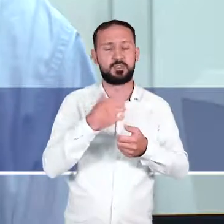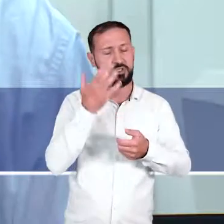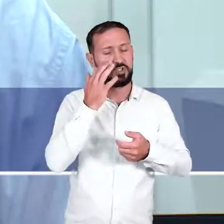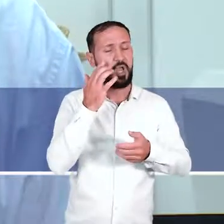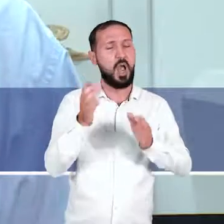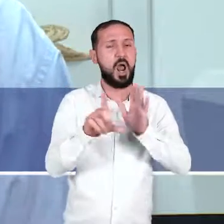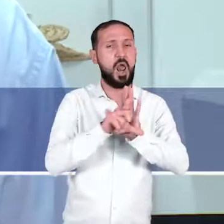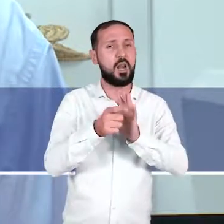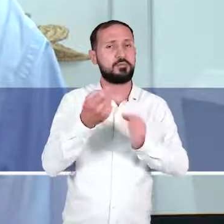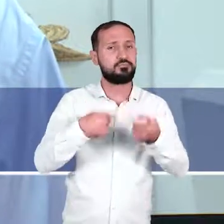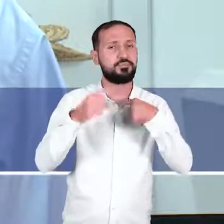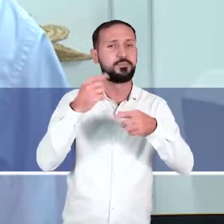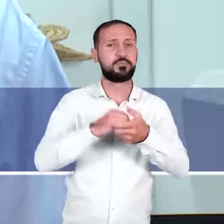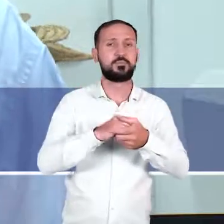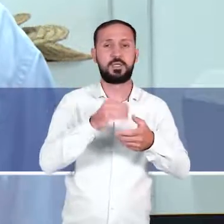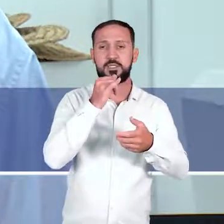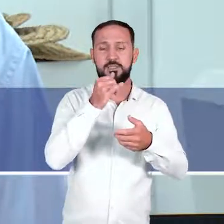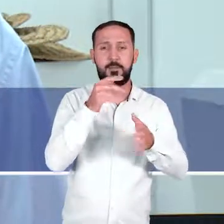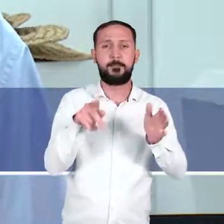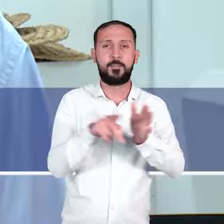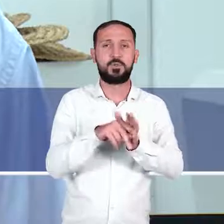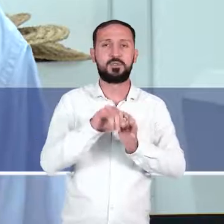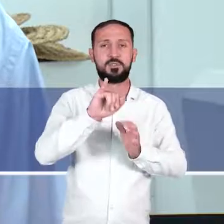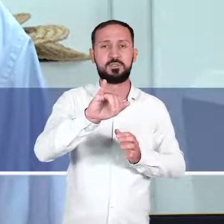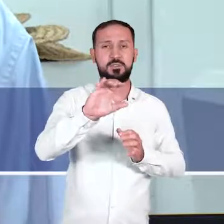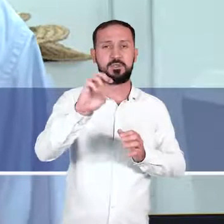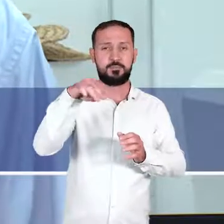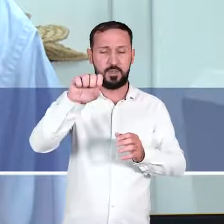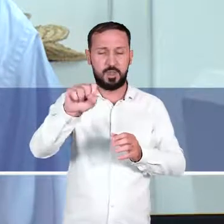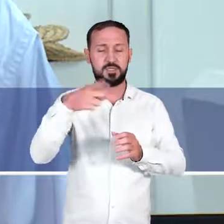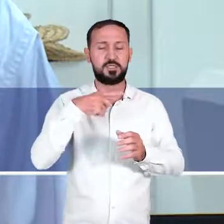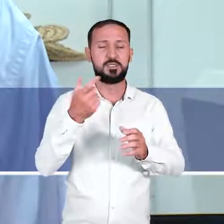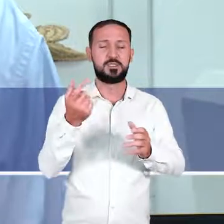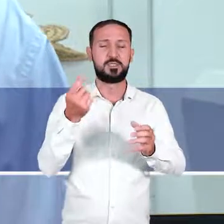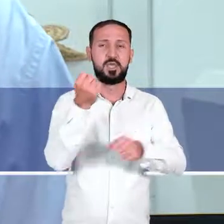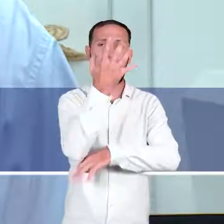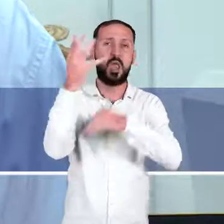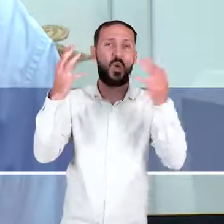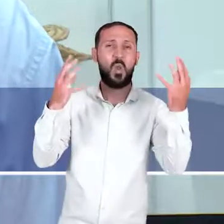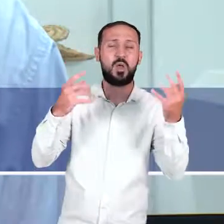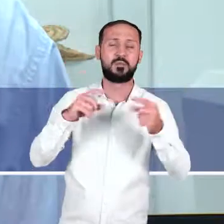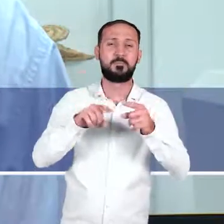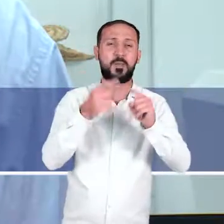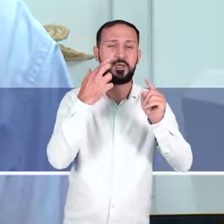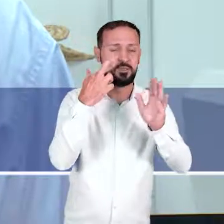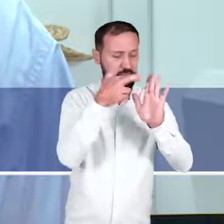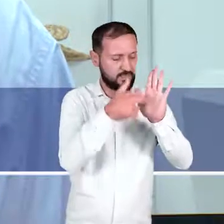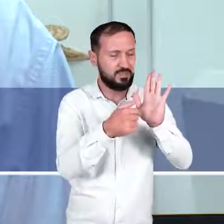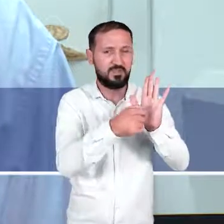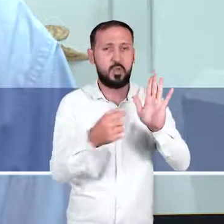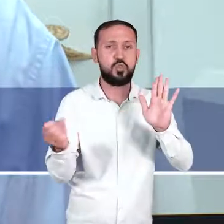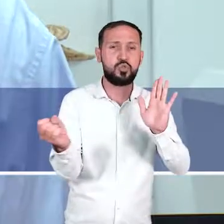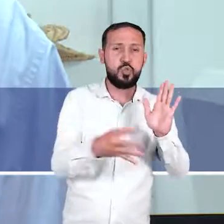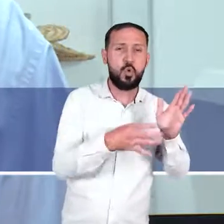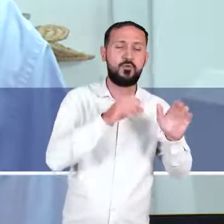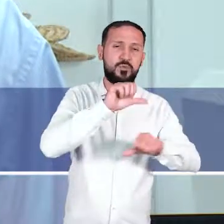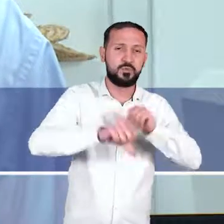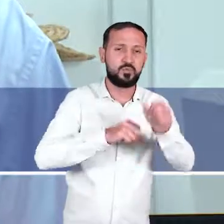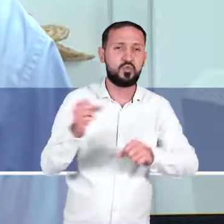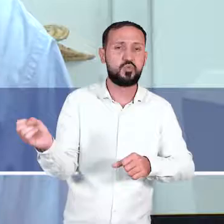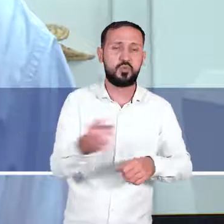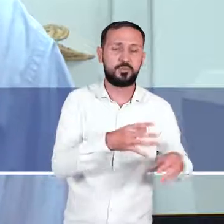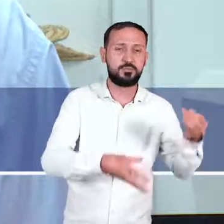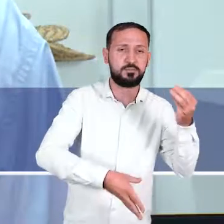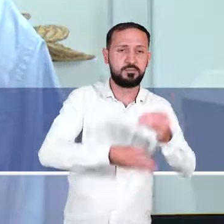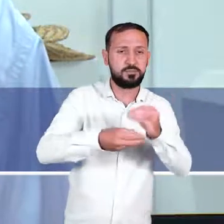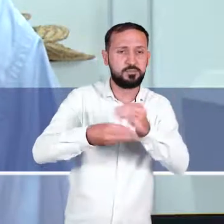um avanço nessa legislação, por exemplo, o próprio ICMS ecológico, né? Mas quando a gente trata essas normas de uma maneira a inovar, a trazer